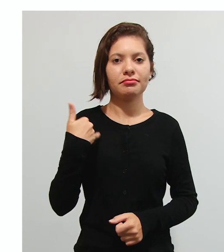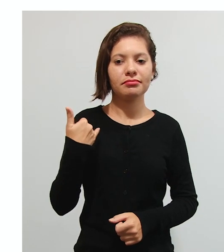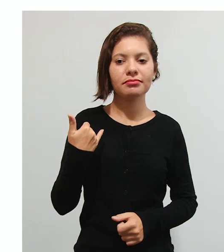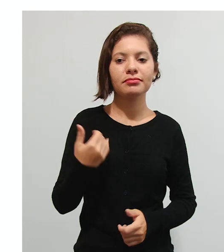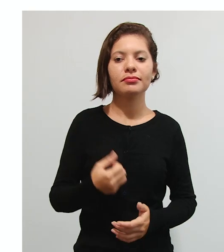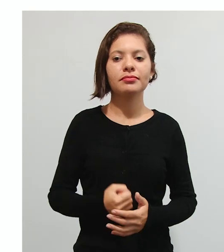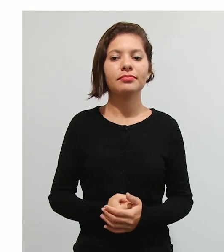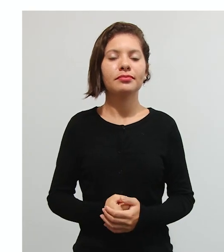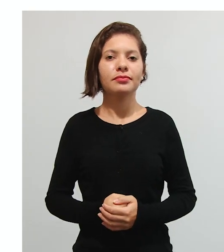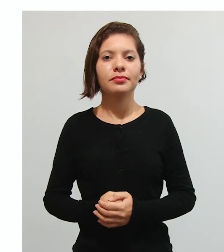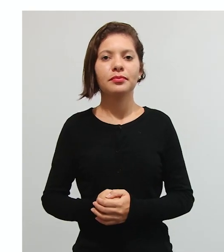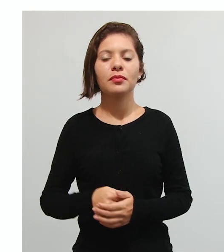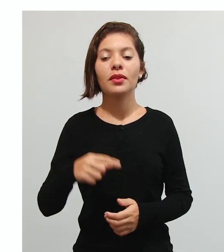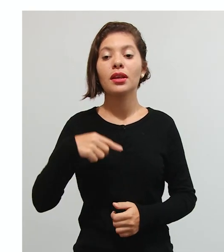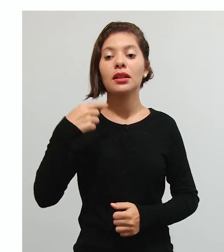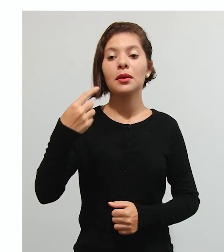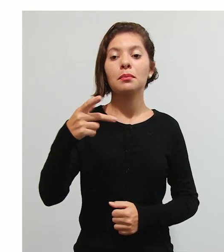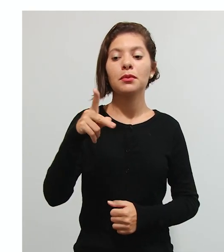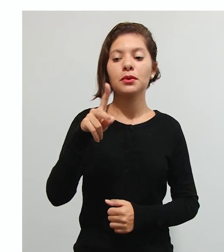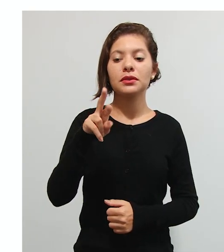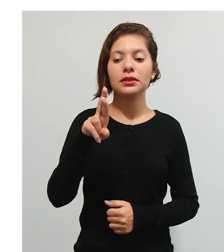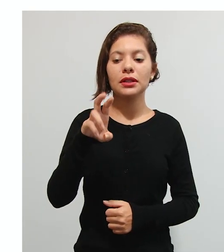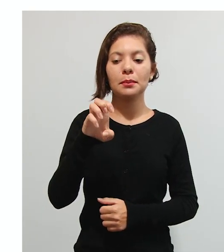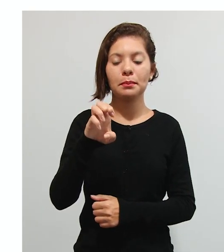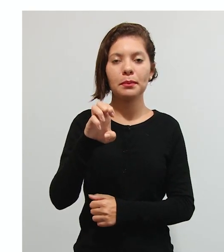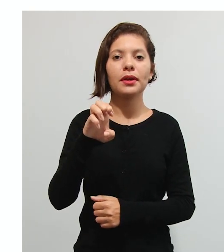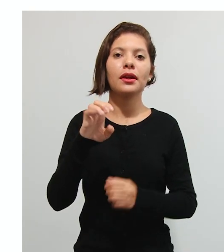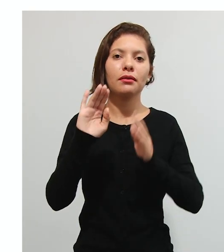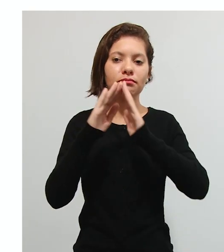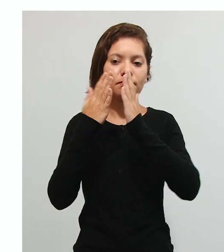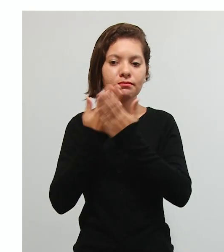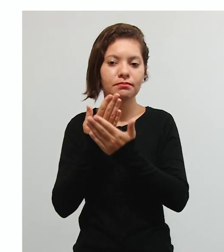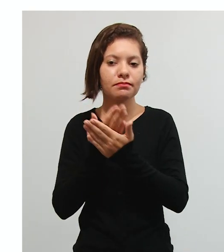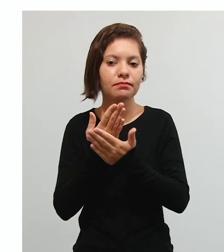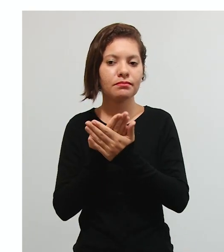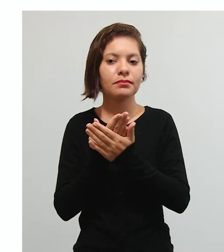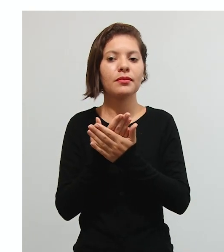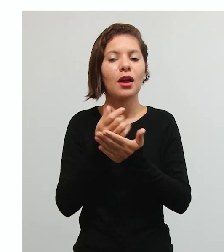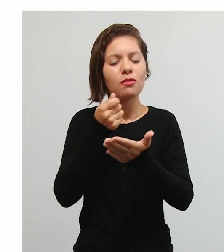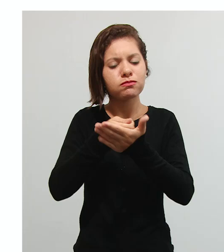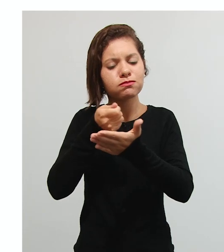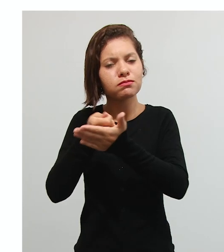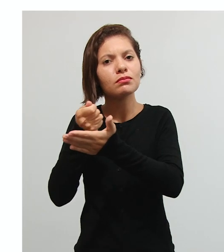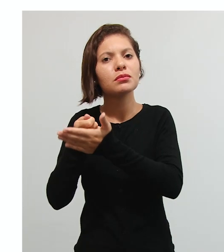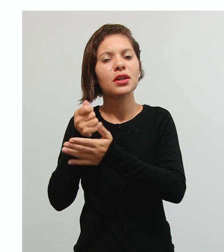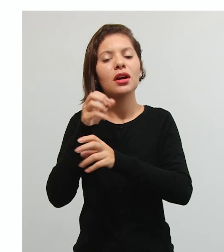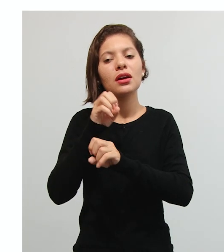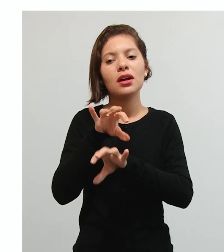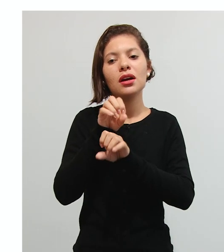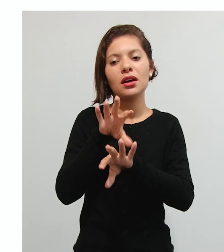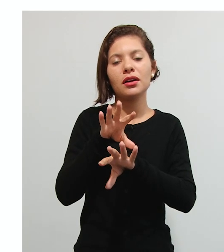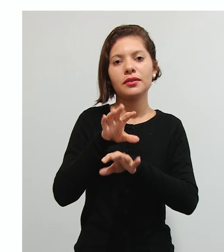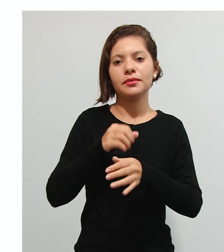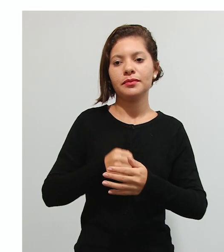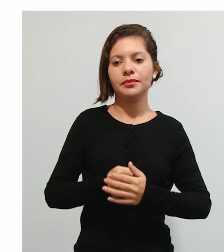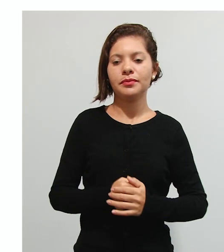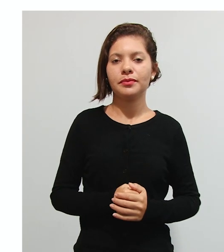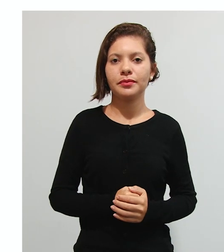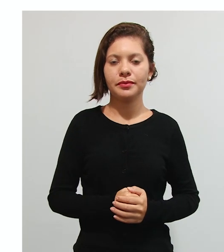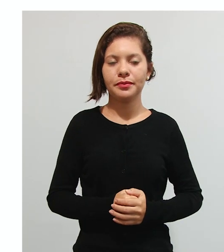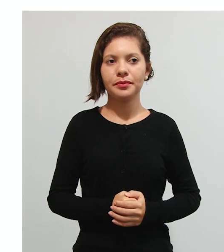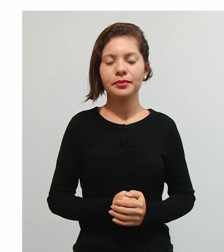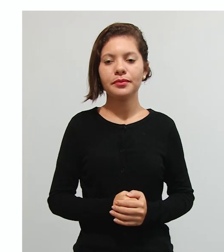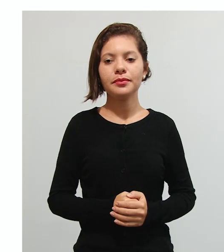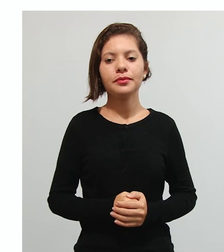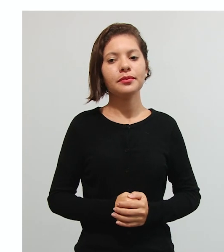se tem a obrigatoriedade do ensino. Então, assim, aqui é facultativo, né? A creche é